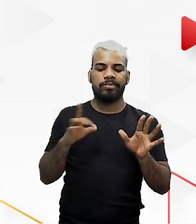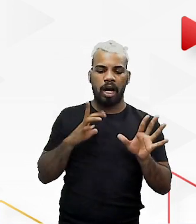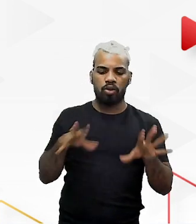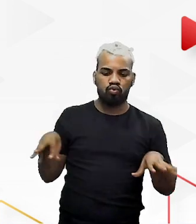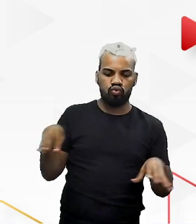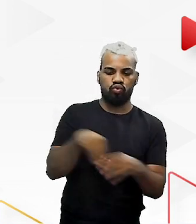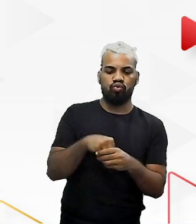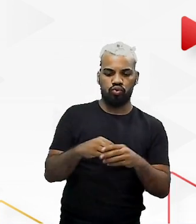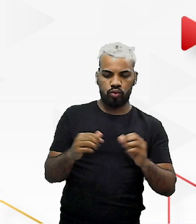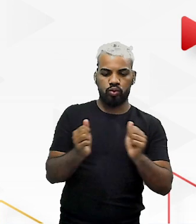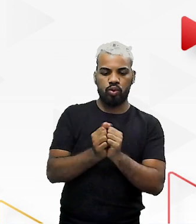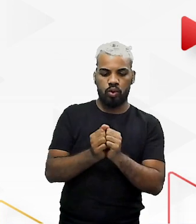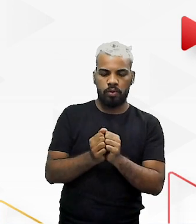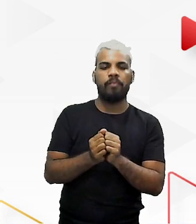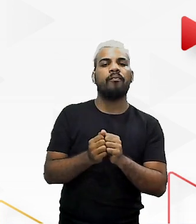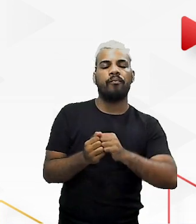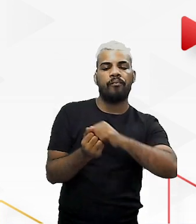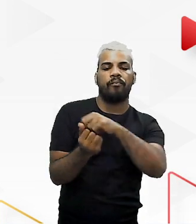que houve essa